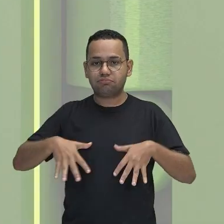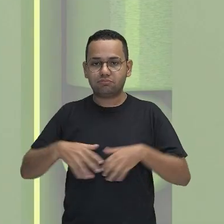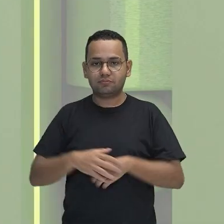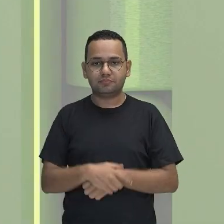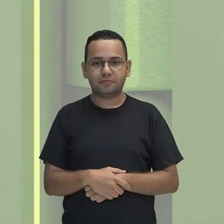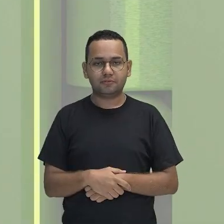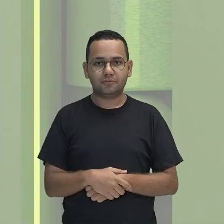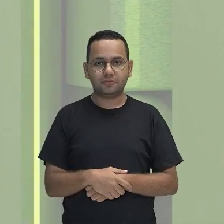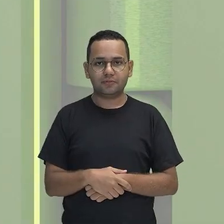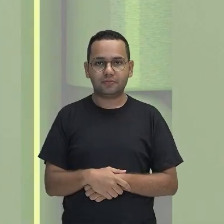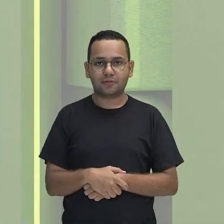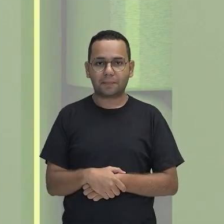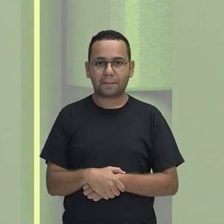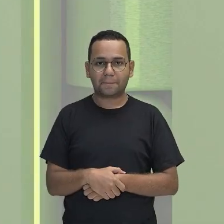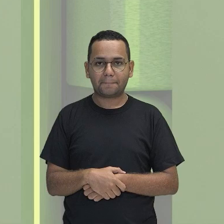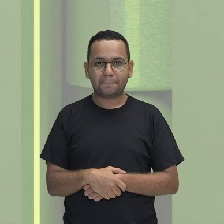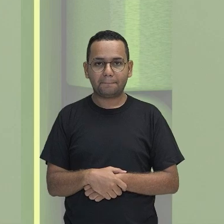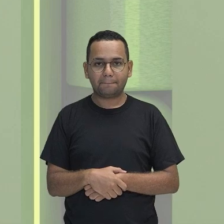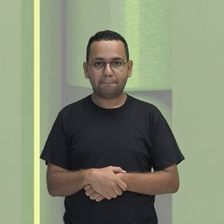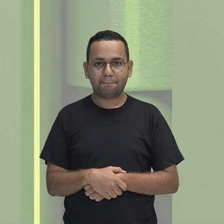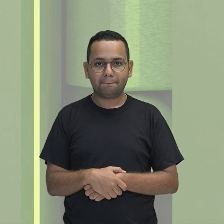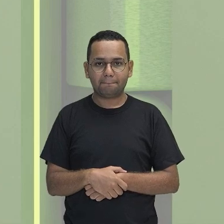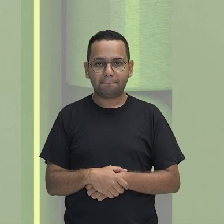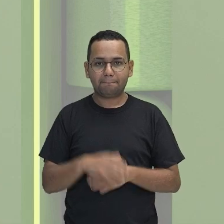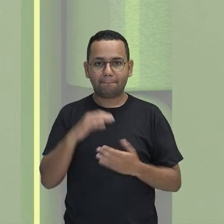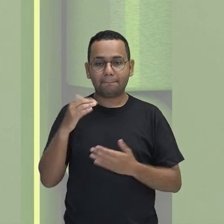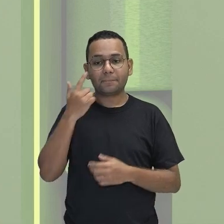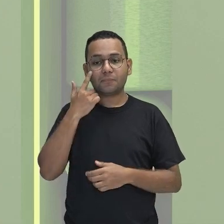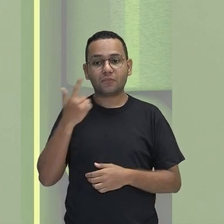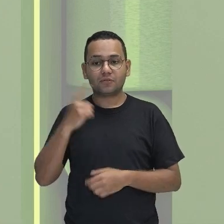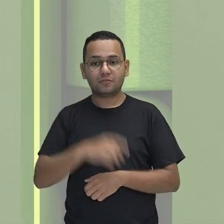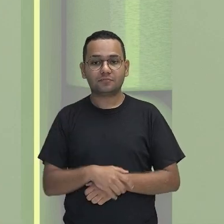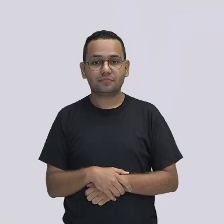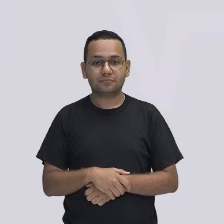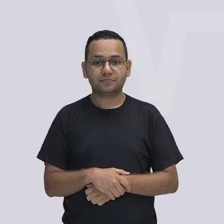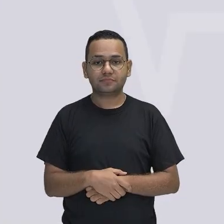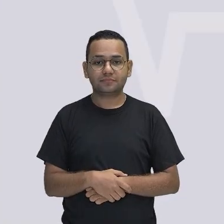ver uma animação do bombeamento do sangue.